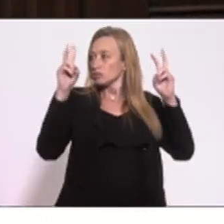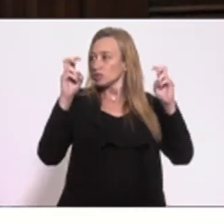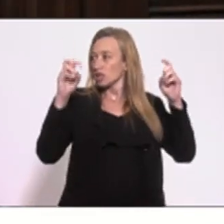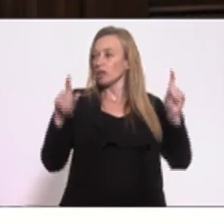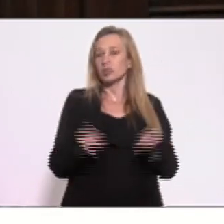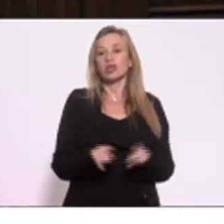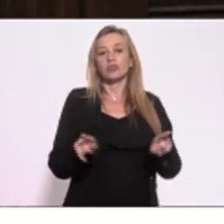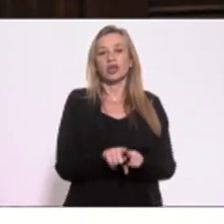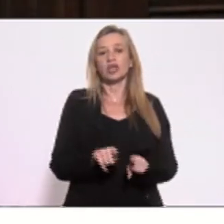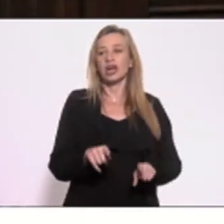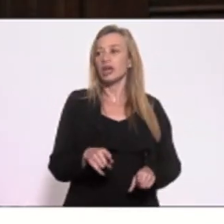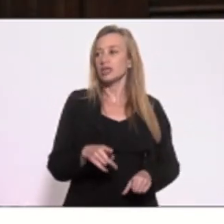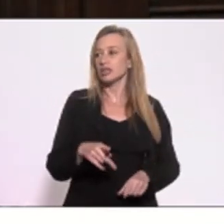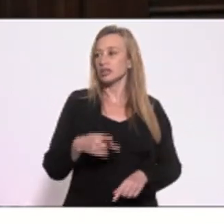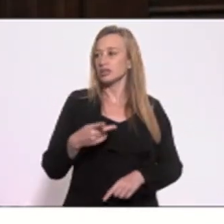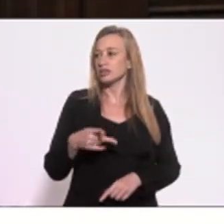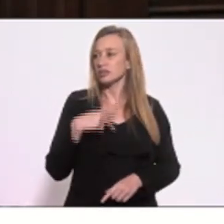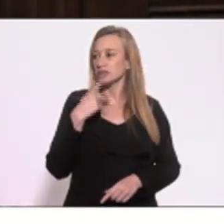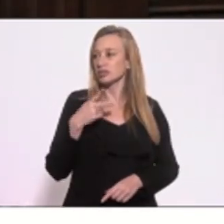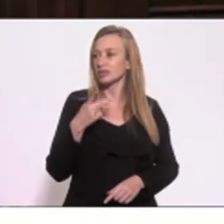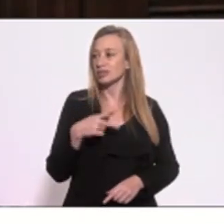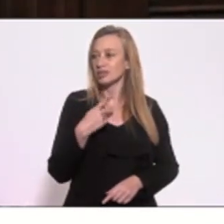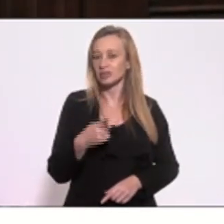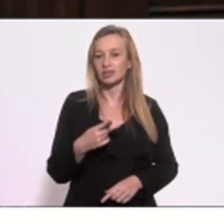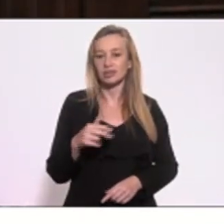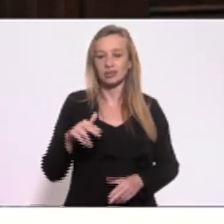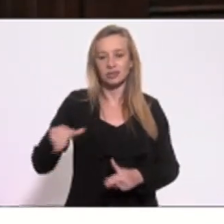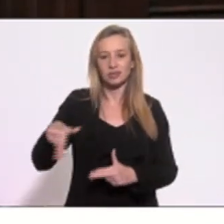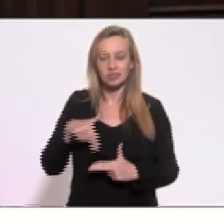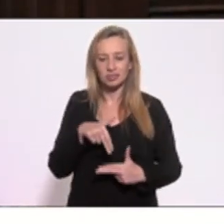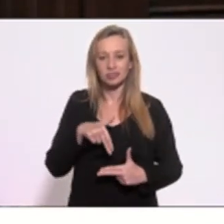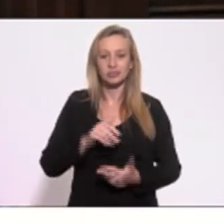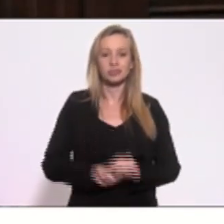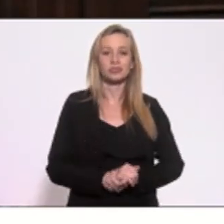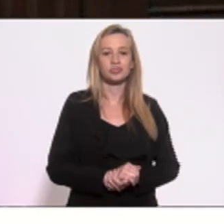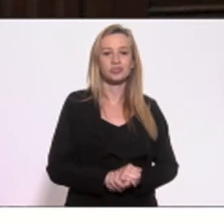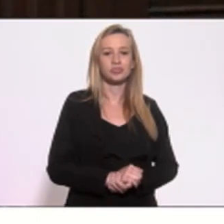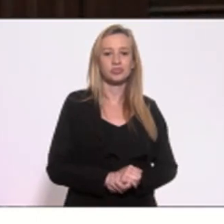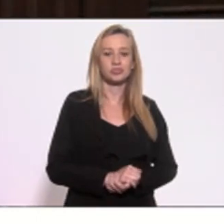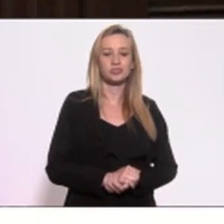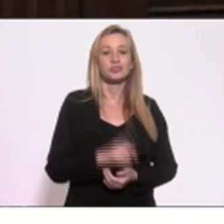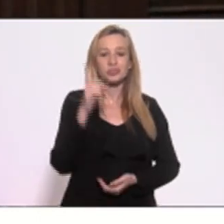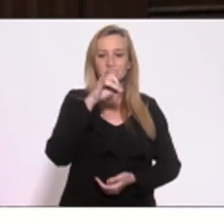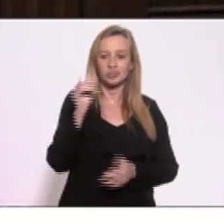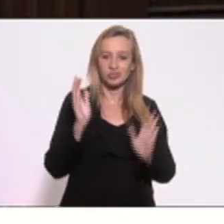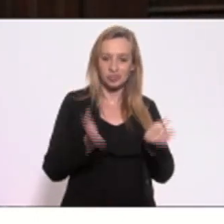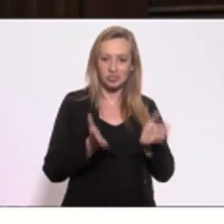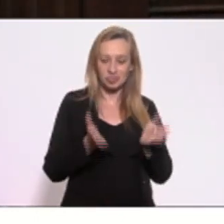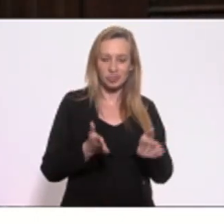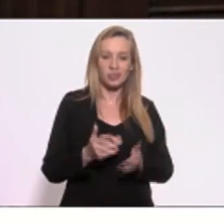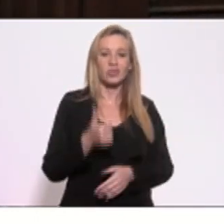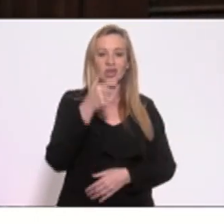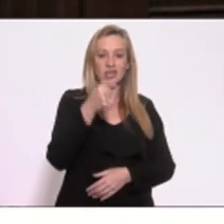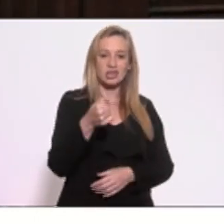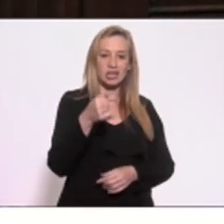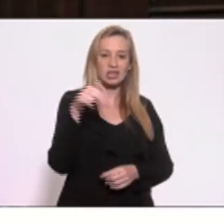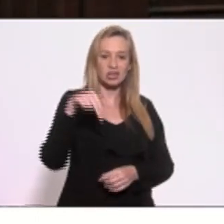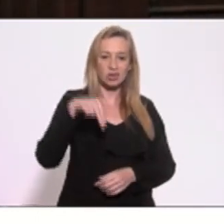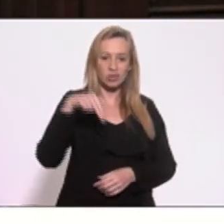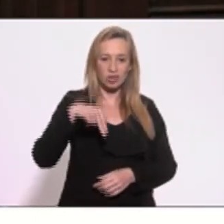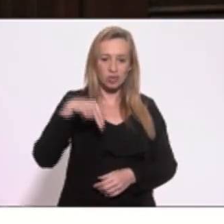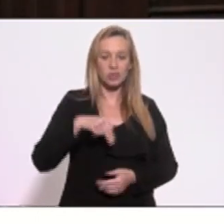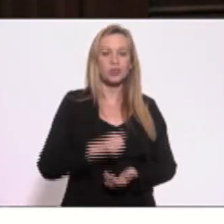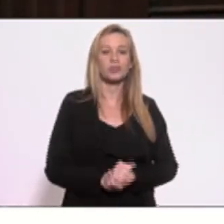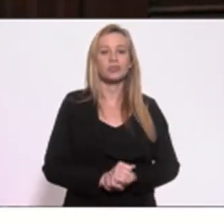traz essa tribuna é termos, no dia de hoje, 7 de novembro, e